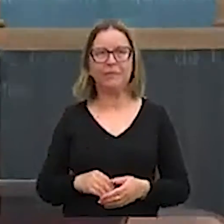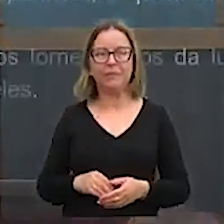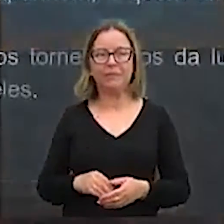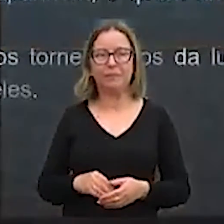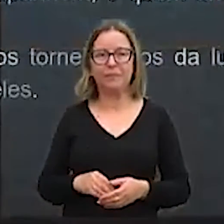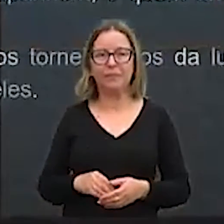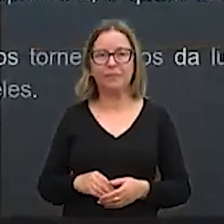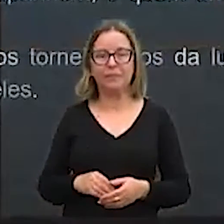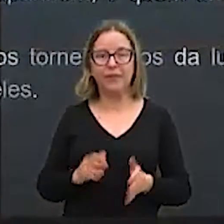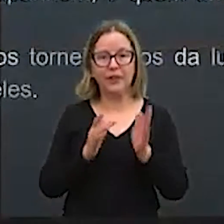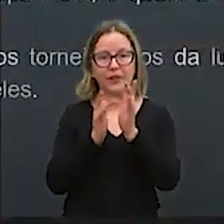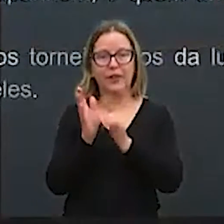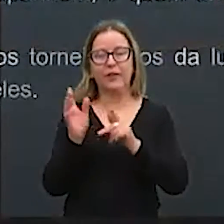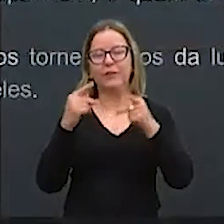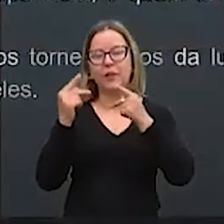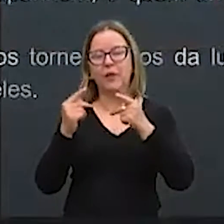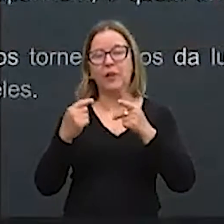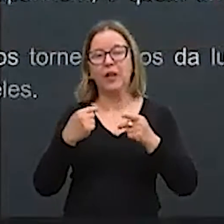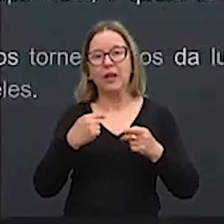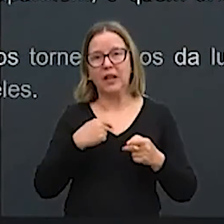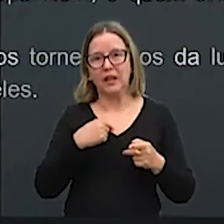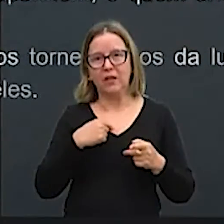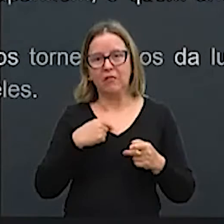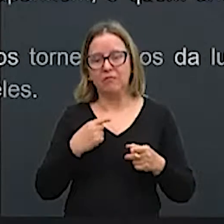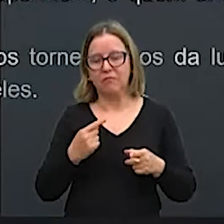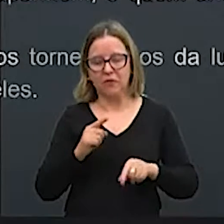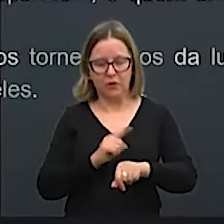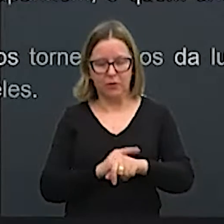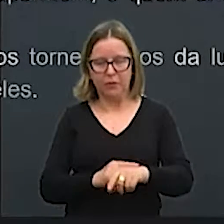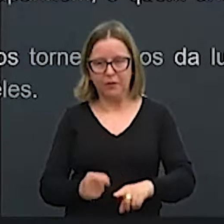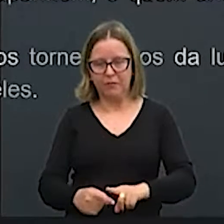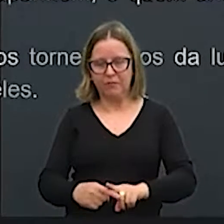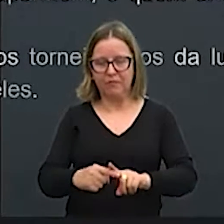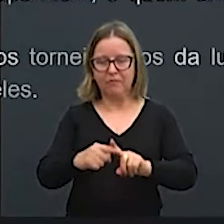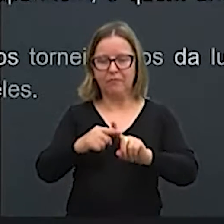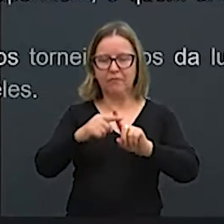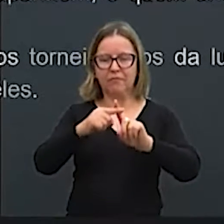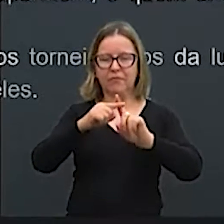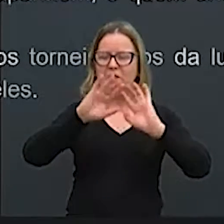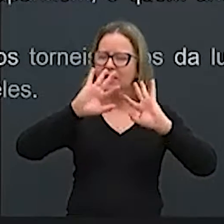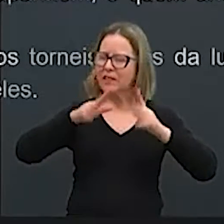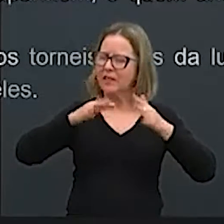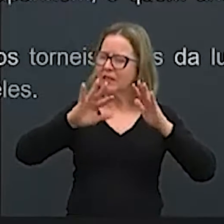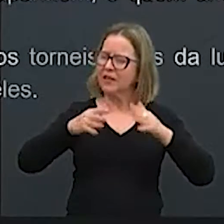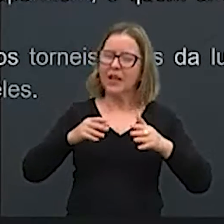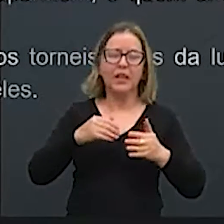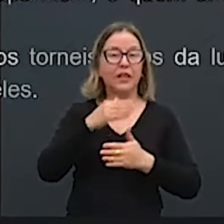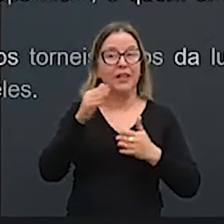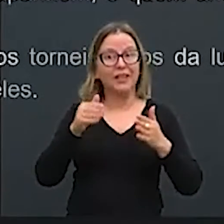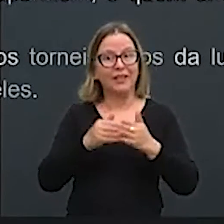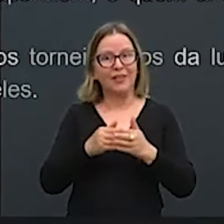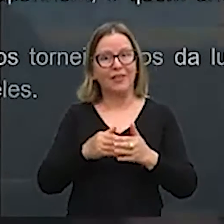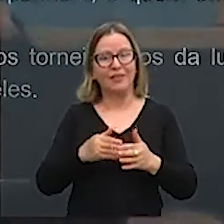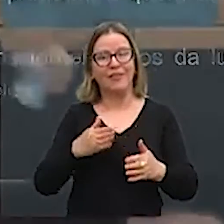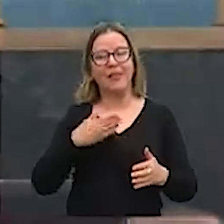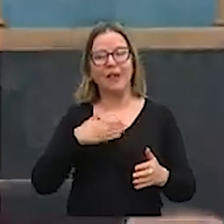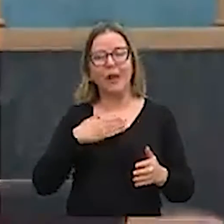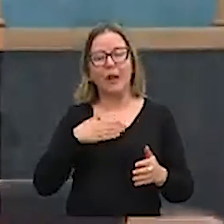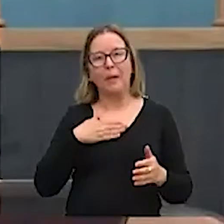E eu, quando for levantado da terra, atrairei todos a mim mesmo.